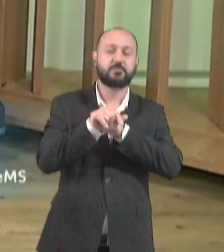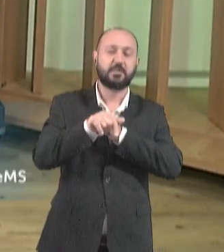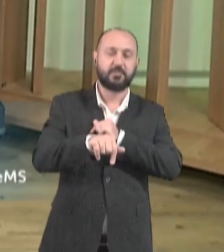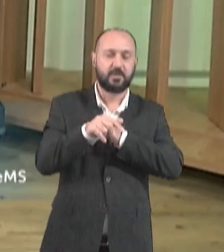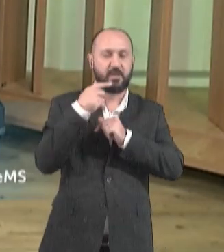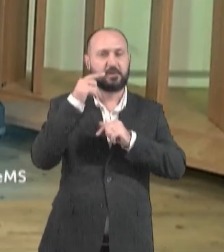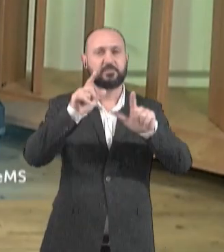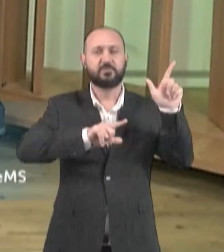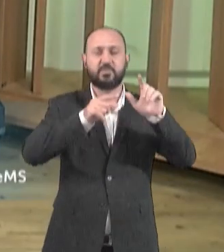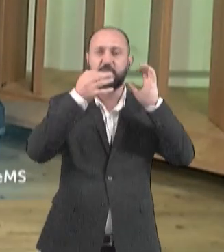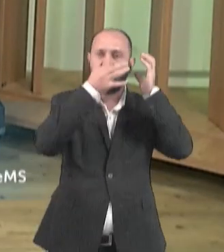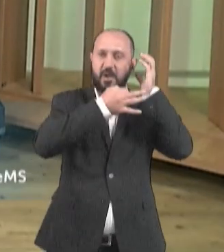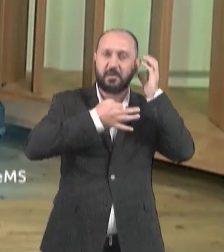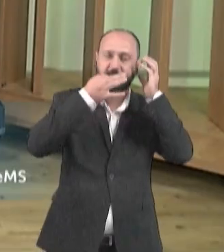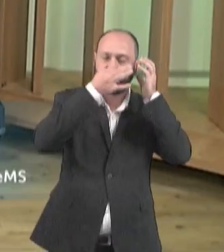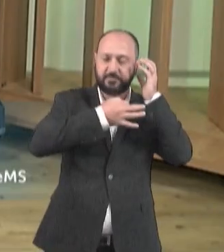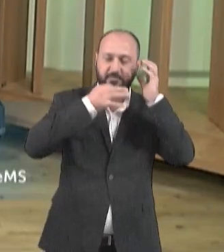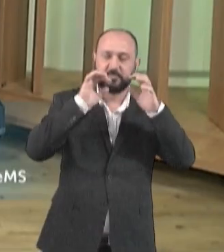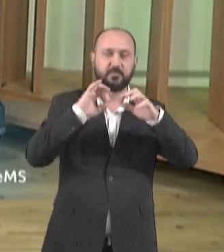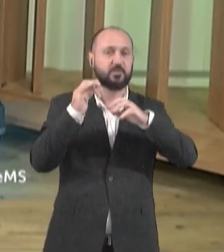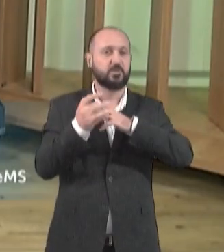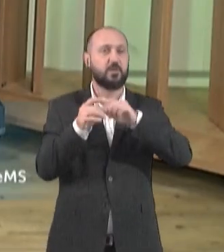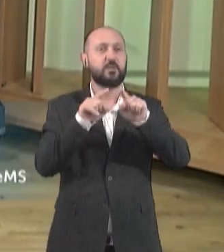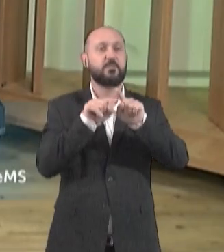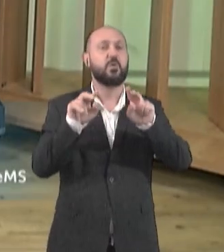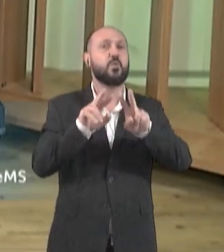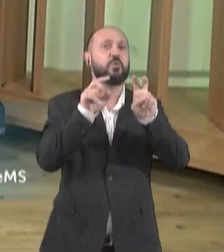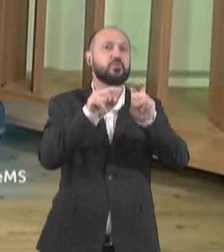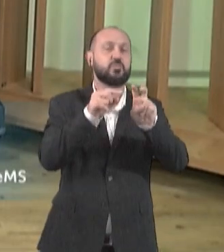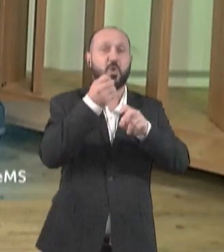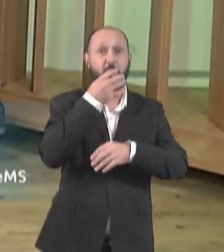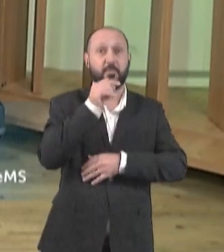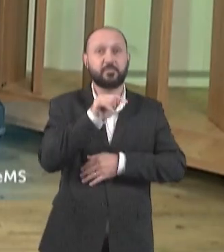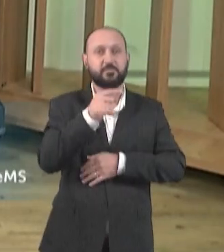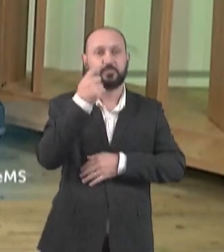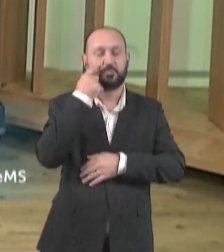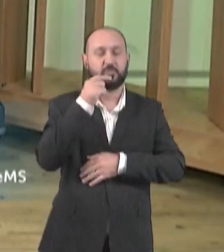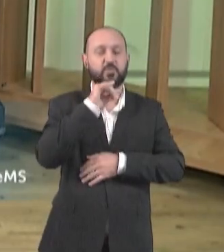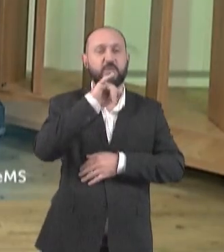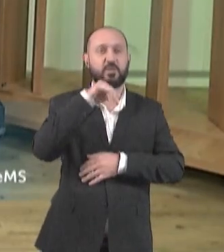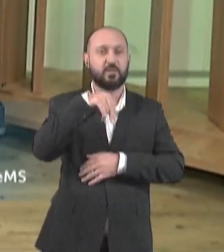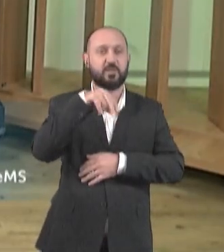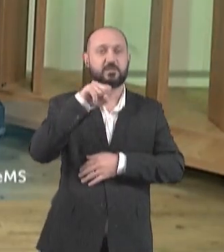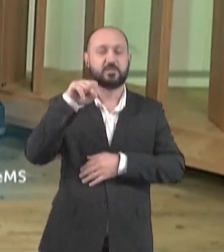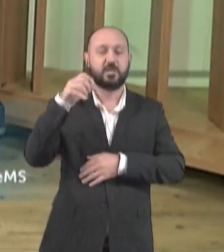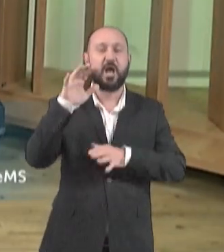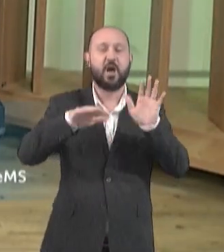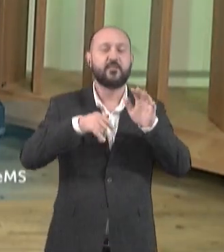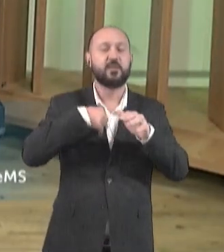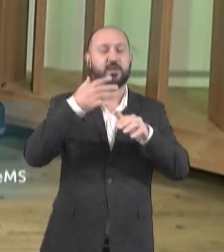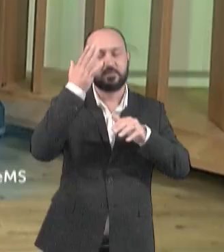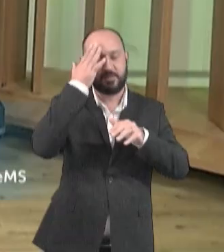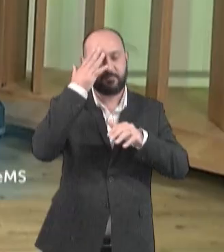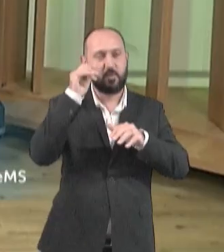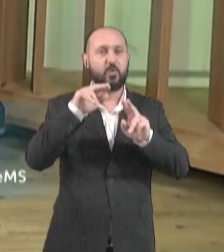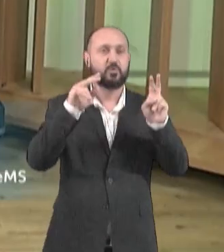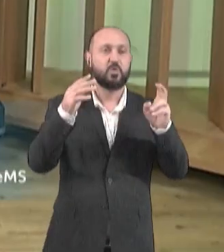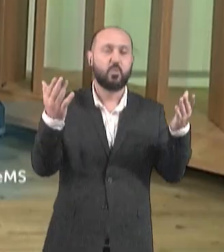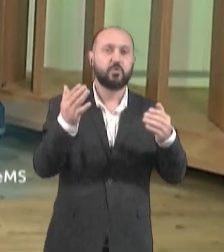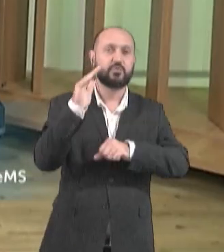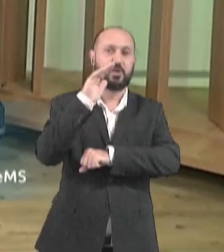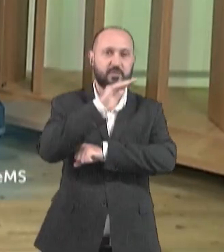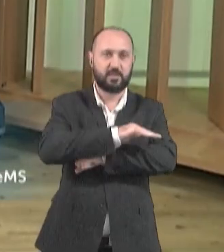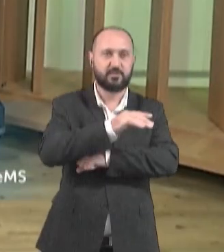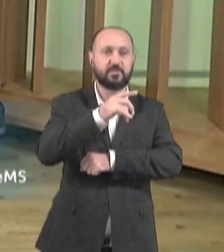da casa, TV, rádio, mídias sociais também. Até um assunto quente, né, Glaucia? Essa questão do INSS, né? Isso. Às vezes a pessoa está querendo saber um pouquinho mais, então hoje